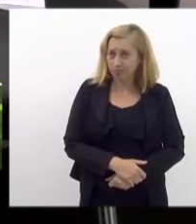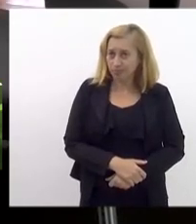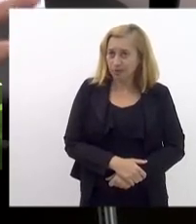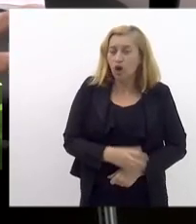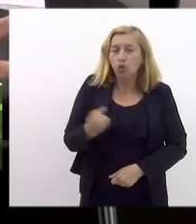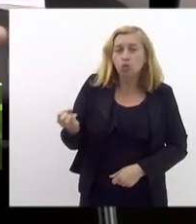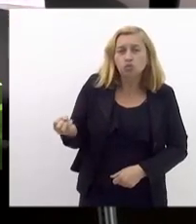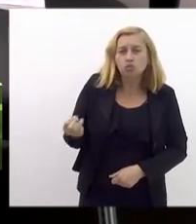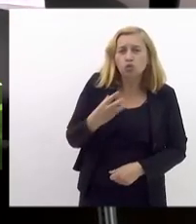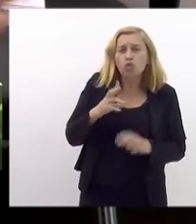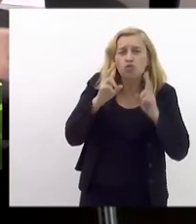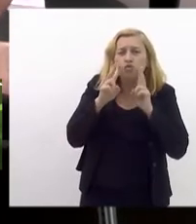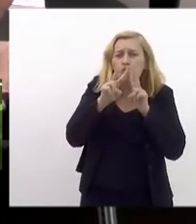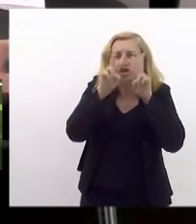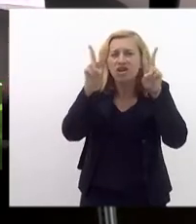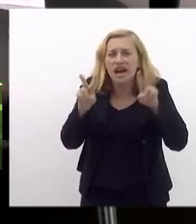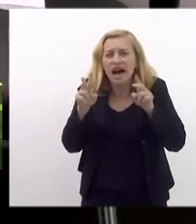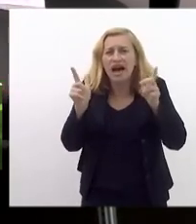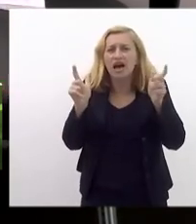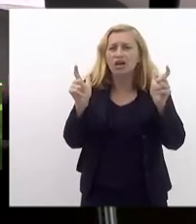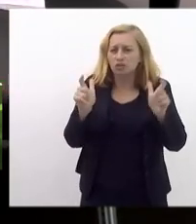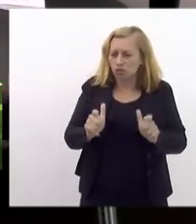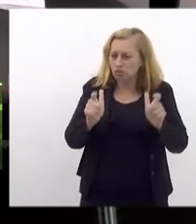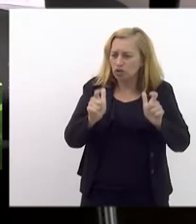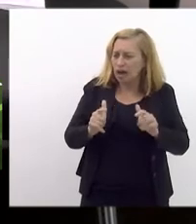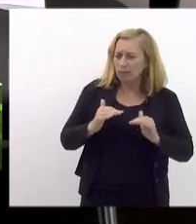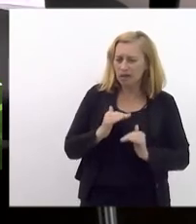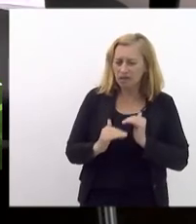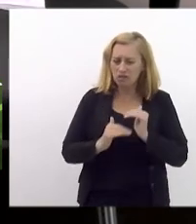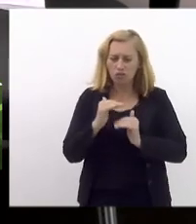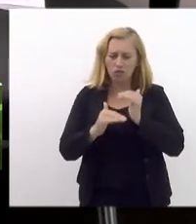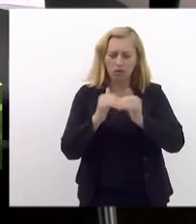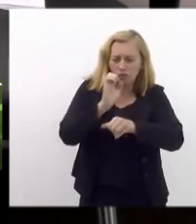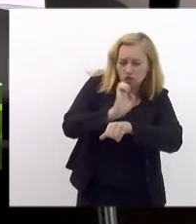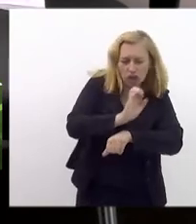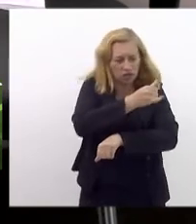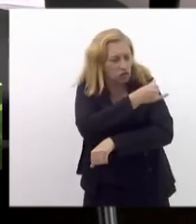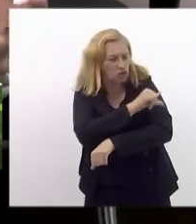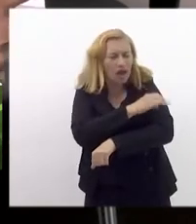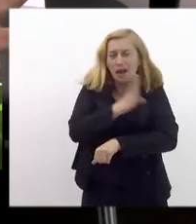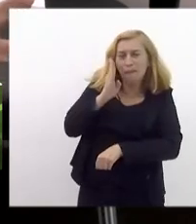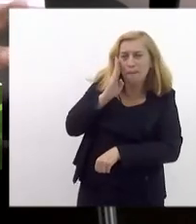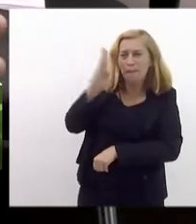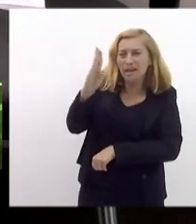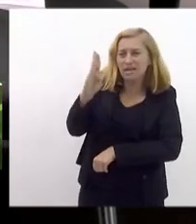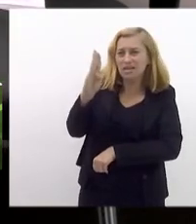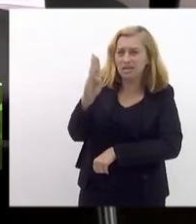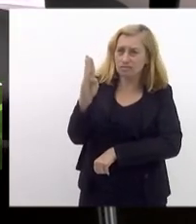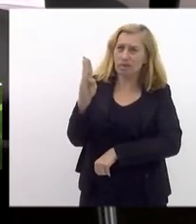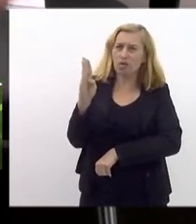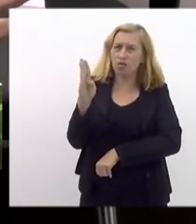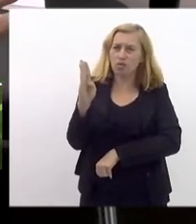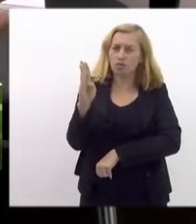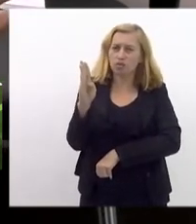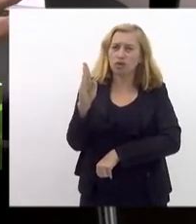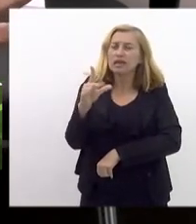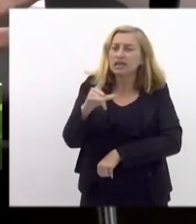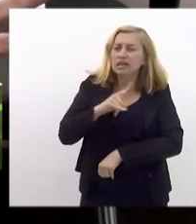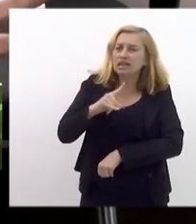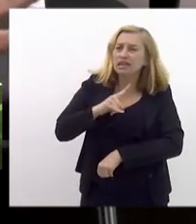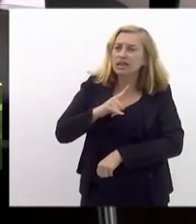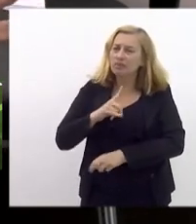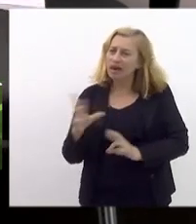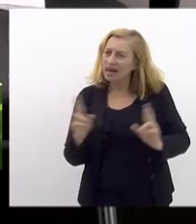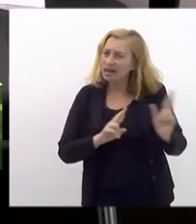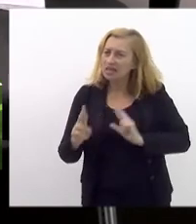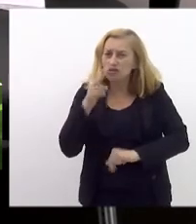novo olhar territorial para o desenvolvimento do Estado do Rio de Janeiro, é fundamental que haja um